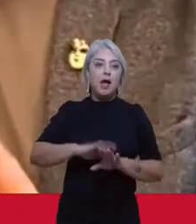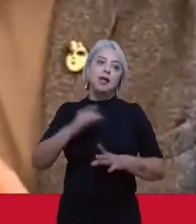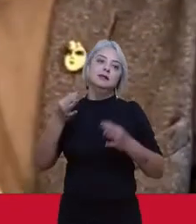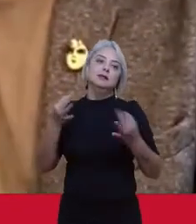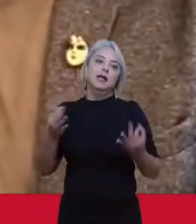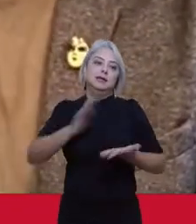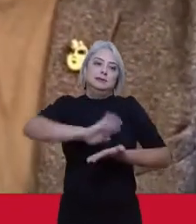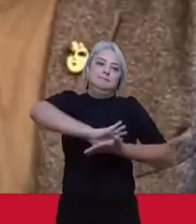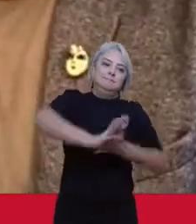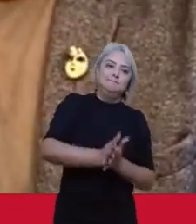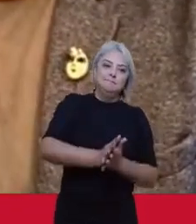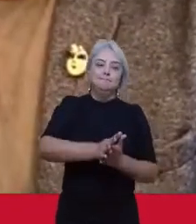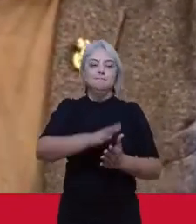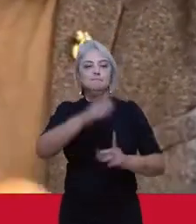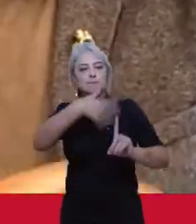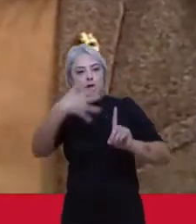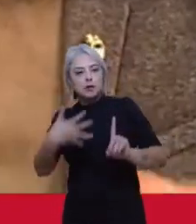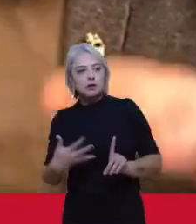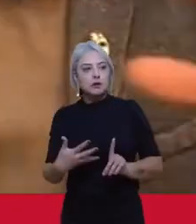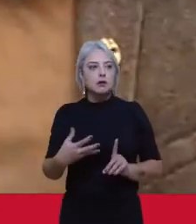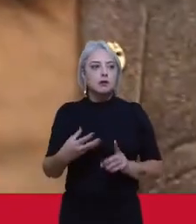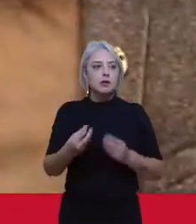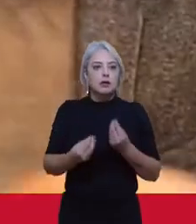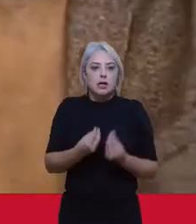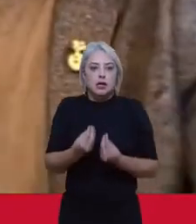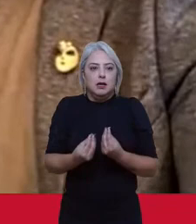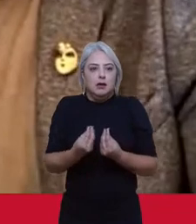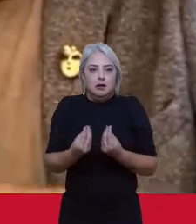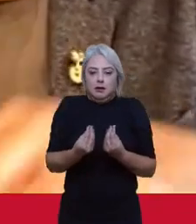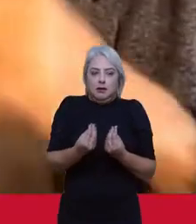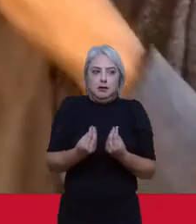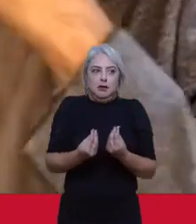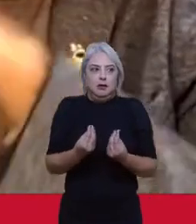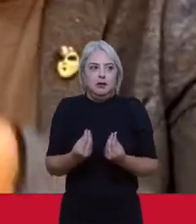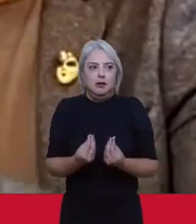claro, a homofobia, ela é algo quase ubíquo, né?